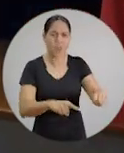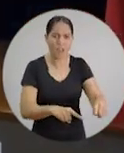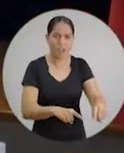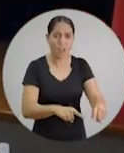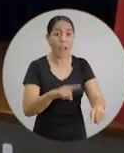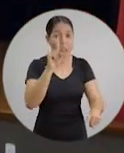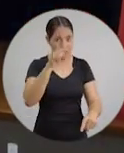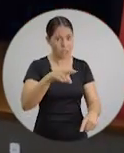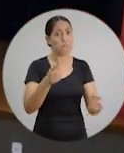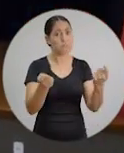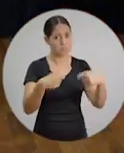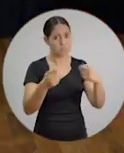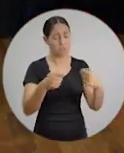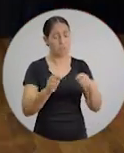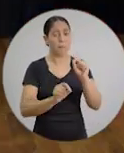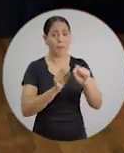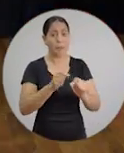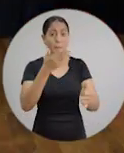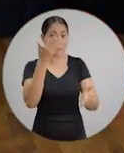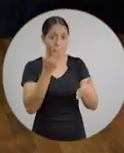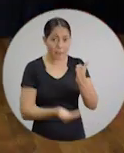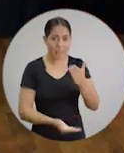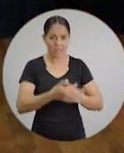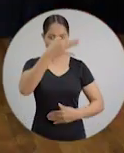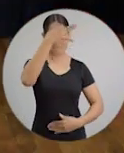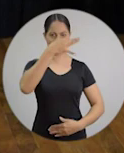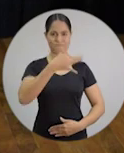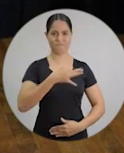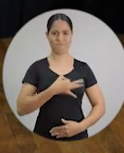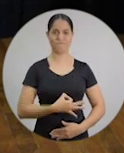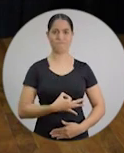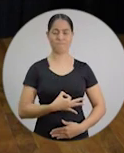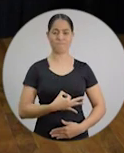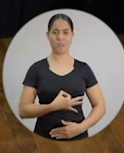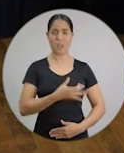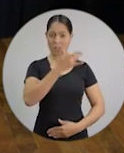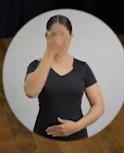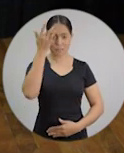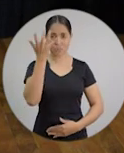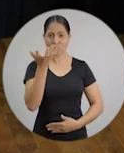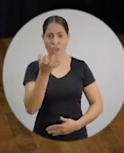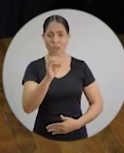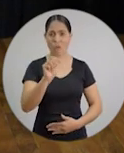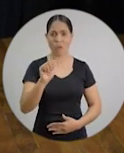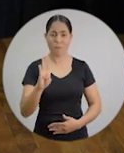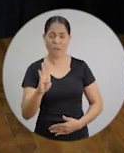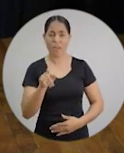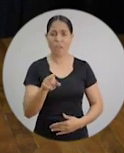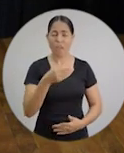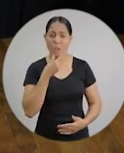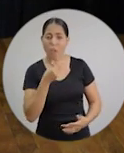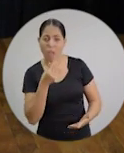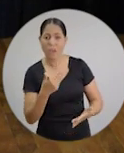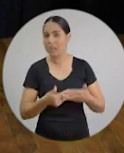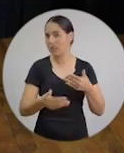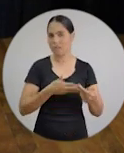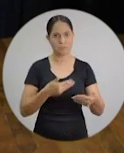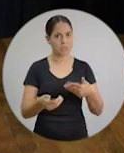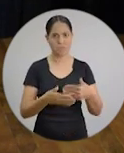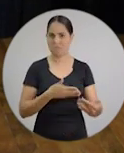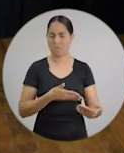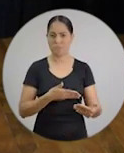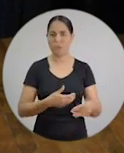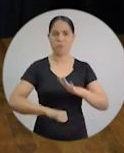prática de violência contra a mulher é um fator apto a ensejar o reconhecimento da inidoneidade daquele que pretende a inscrição nos quadros da